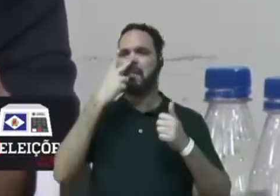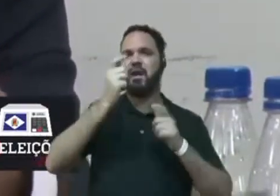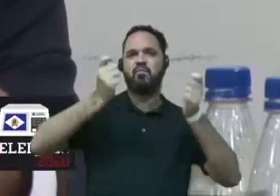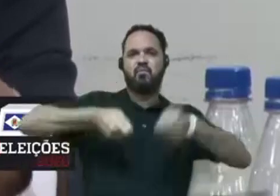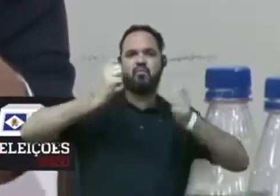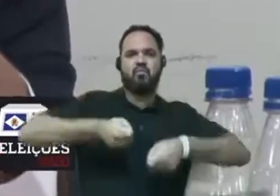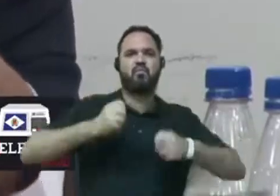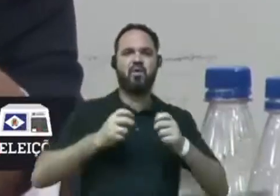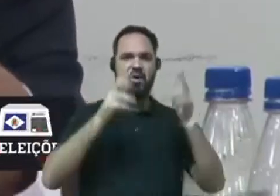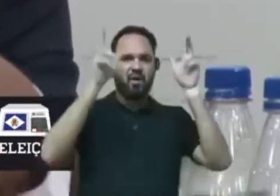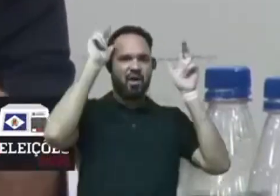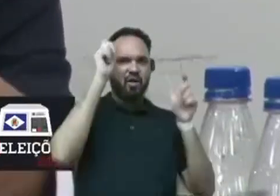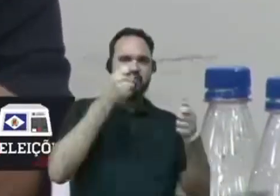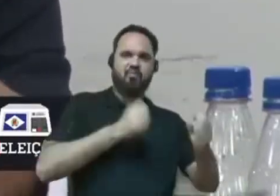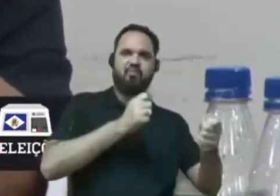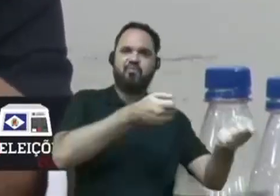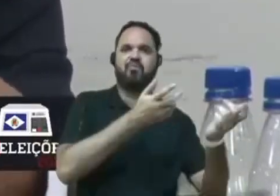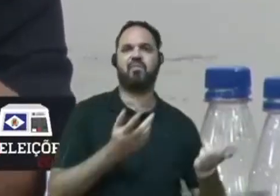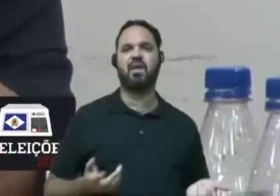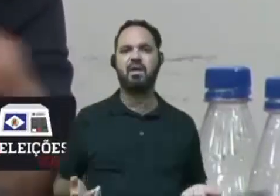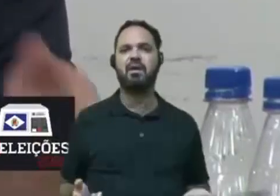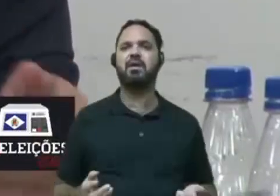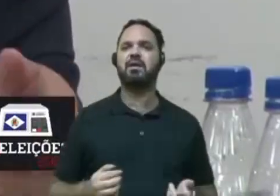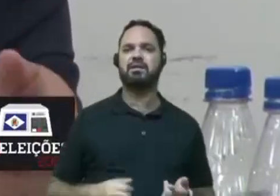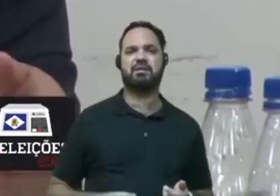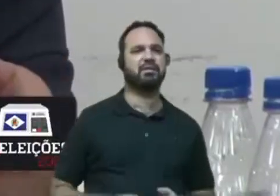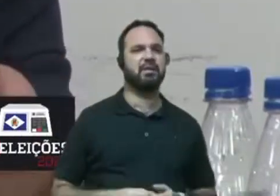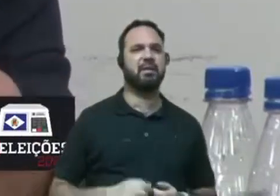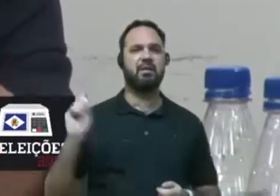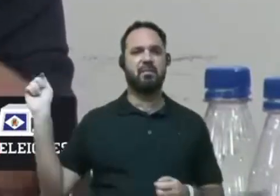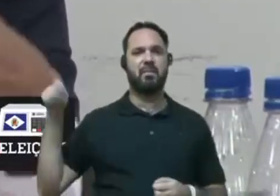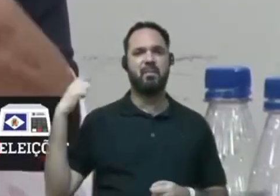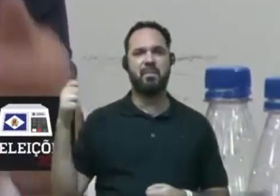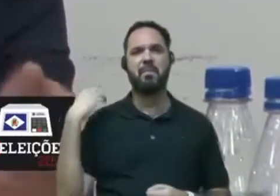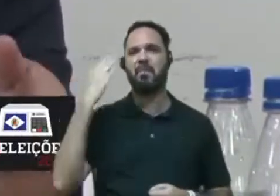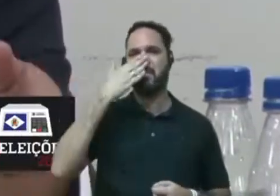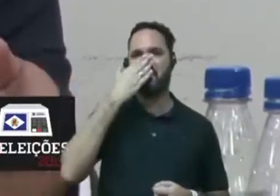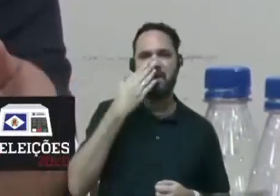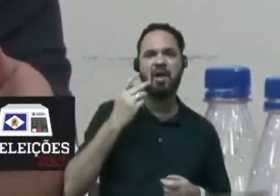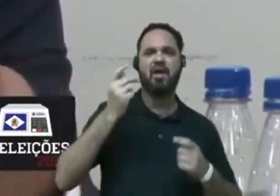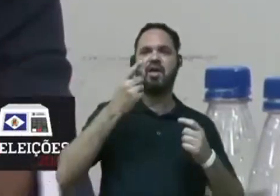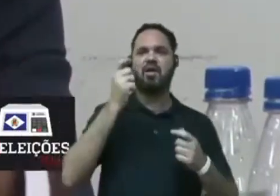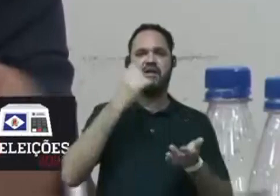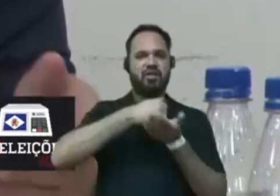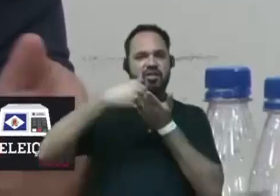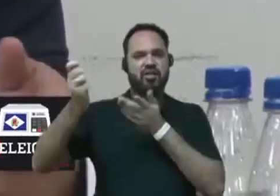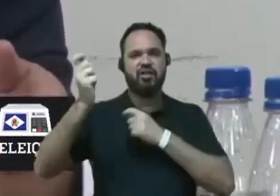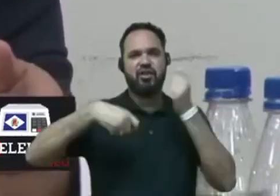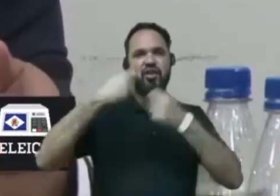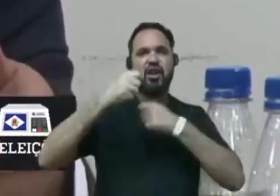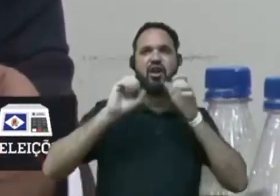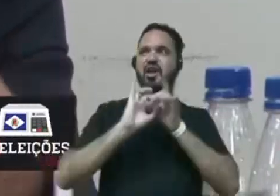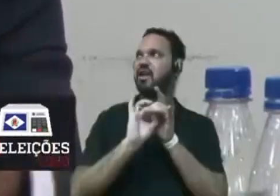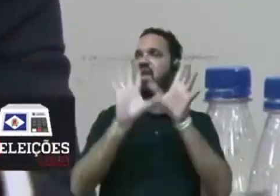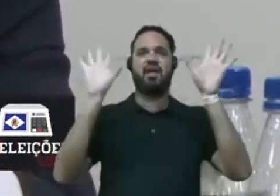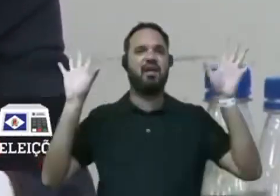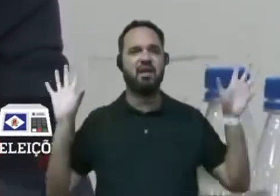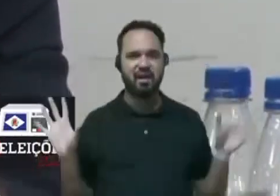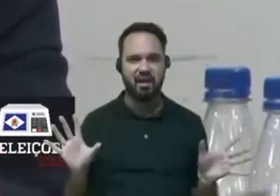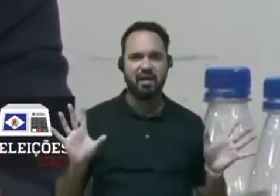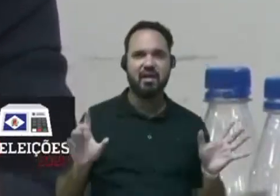é carroça existe um desmando absurdo prostitutas é tráfico de drogas a céu aberto